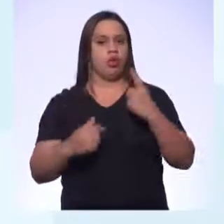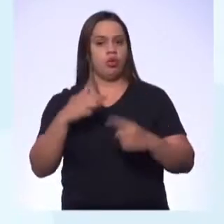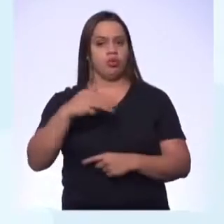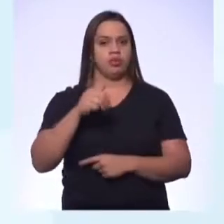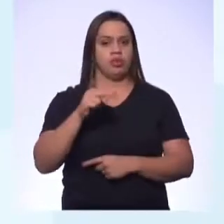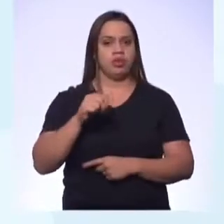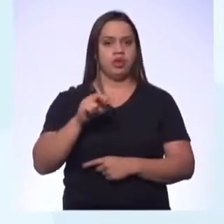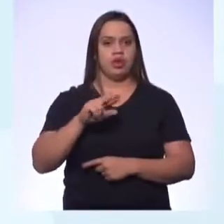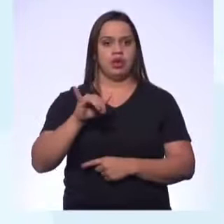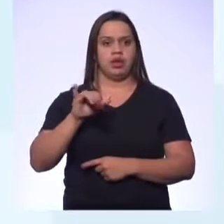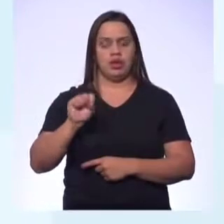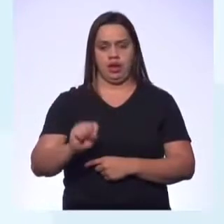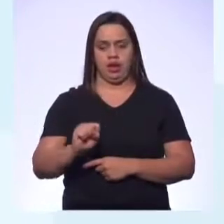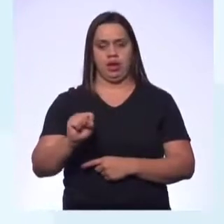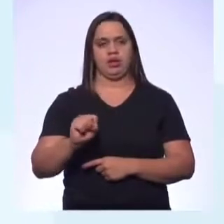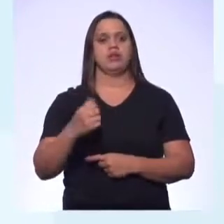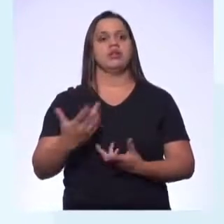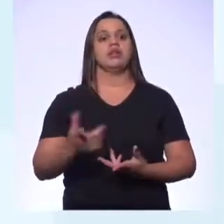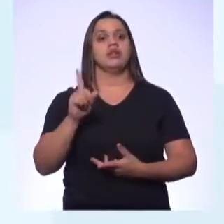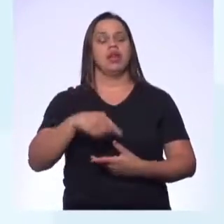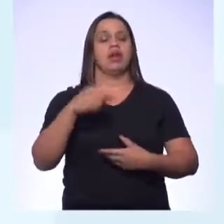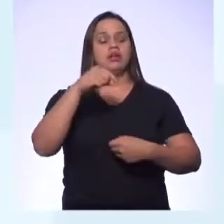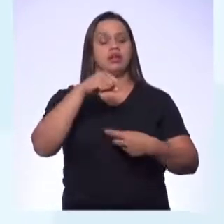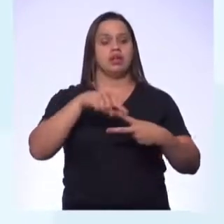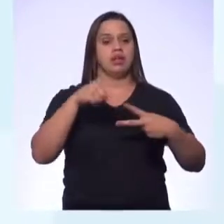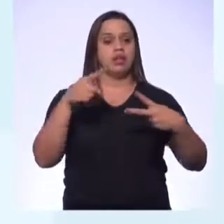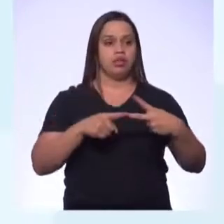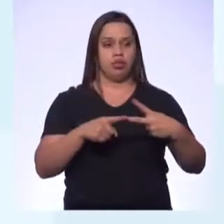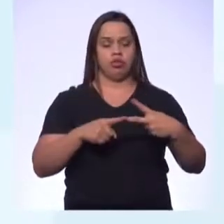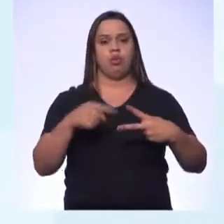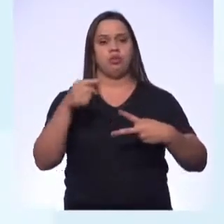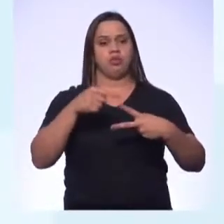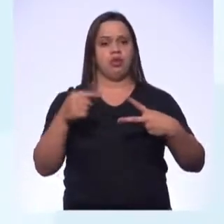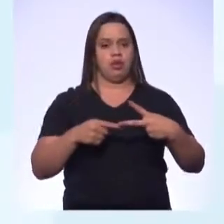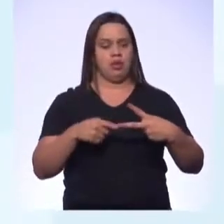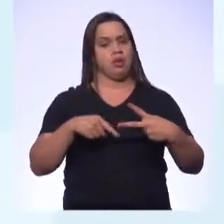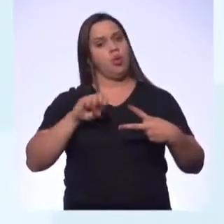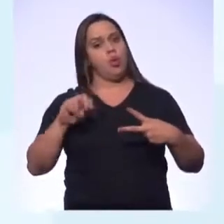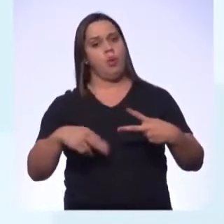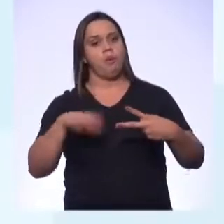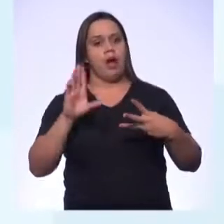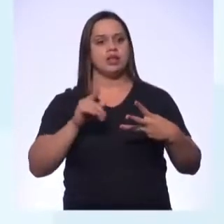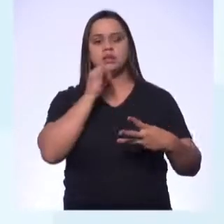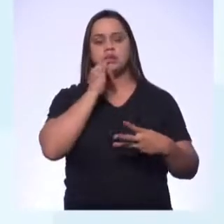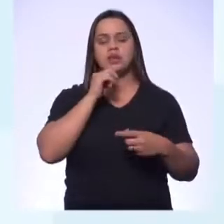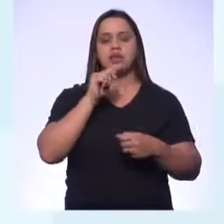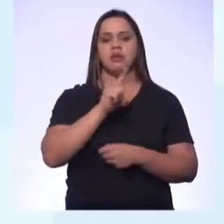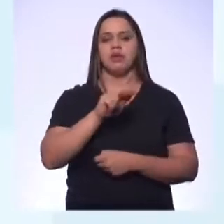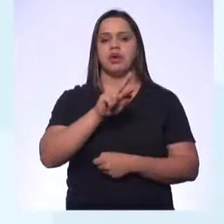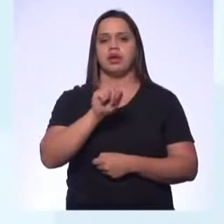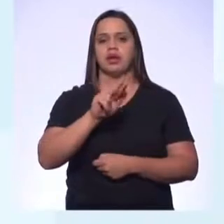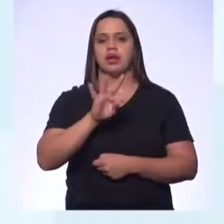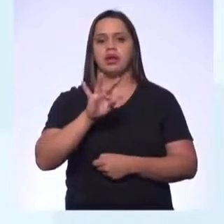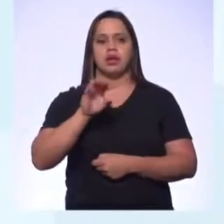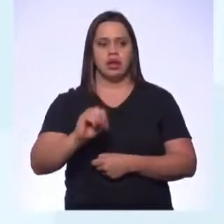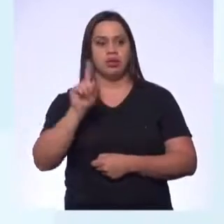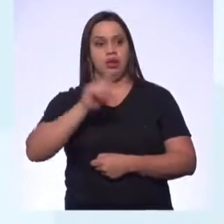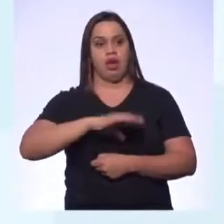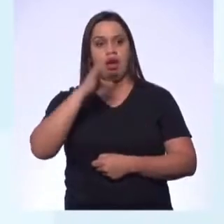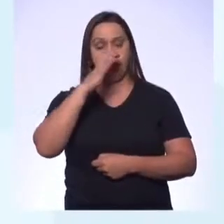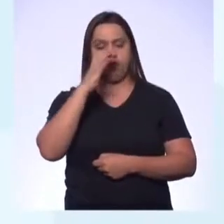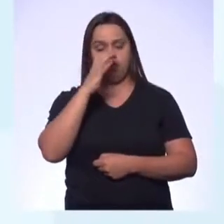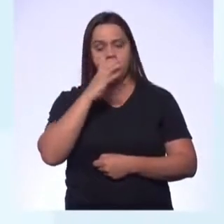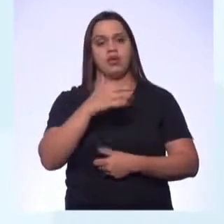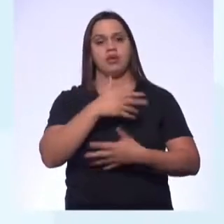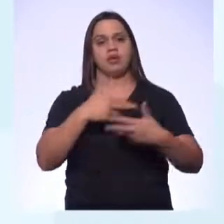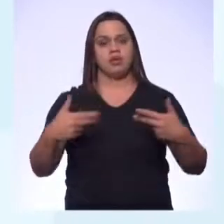minerais, em geral, compostas por 2 ou mais elementos. Por exemplo, o granito, que é muito apreciado na produção de